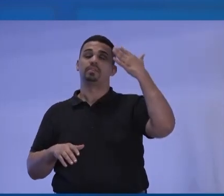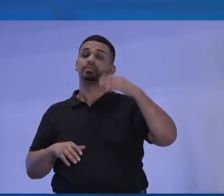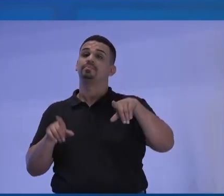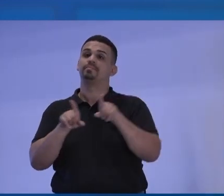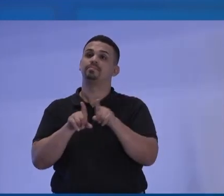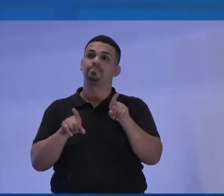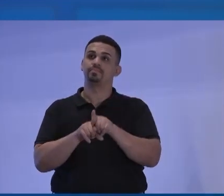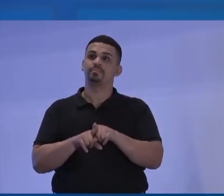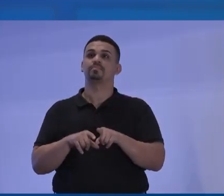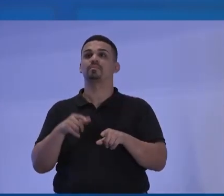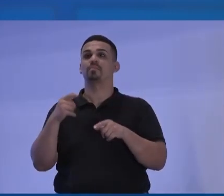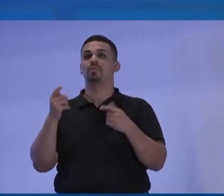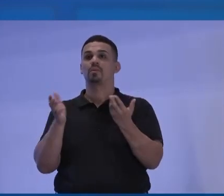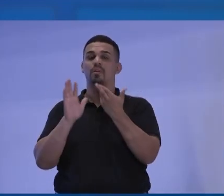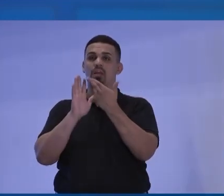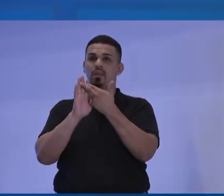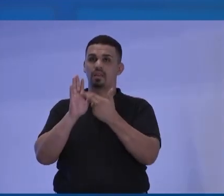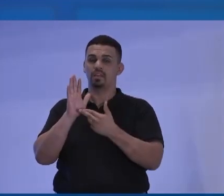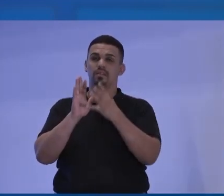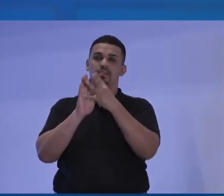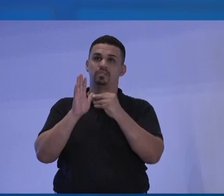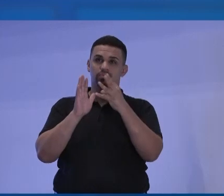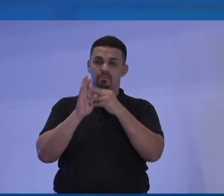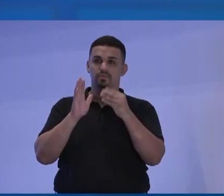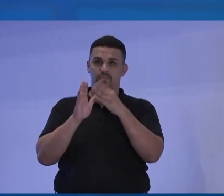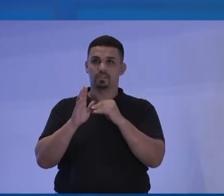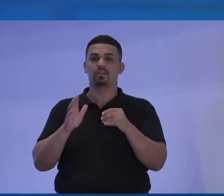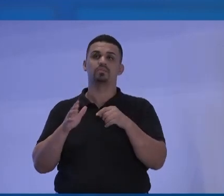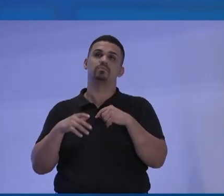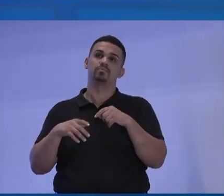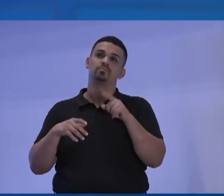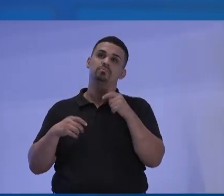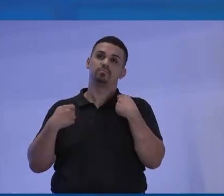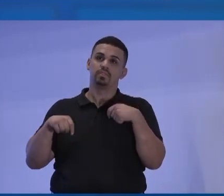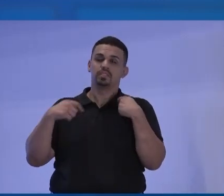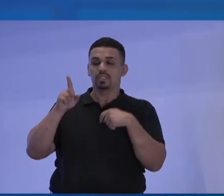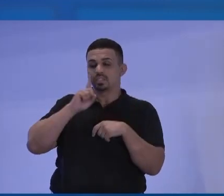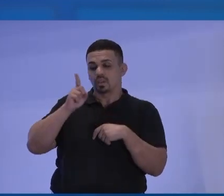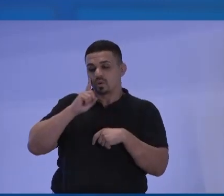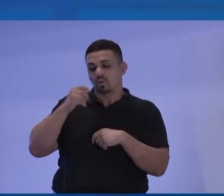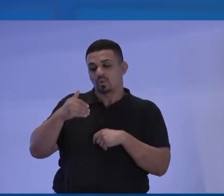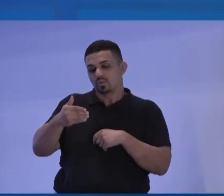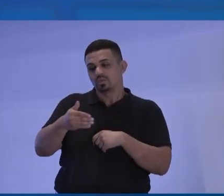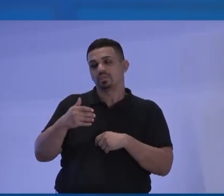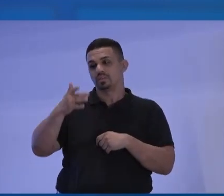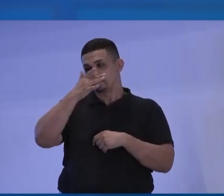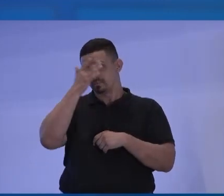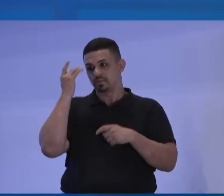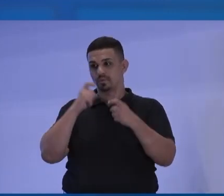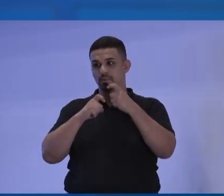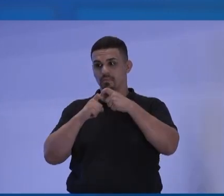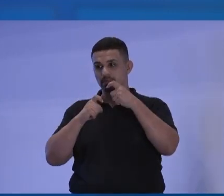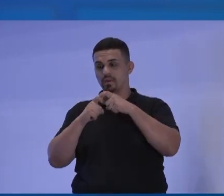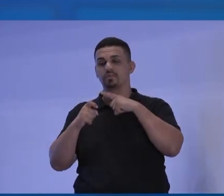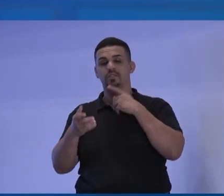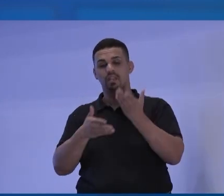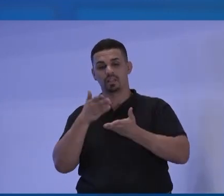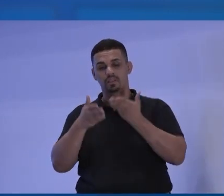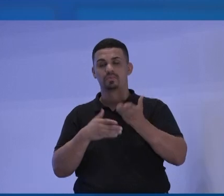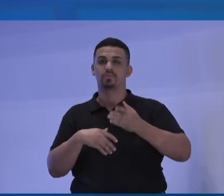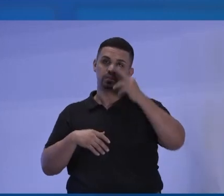uma rotina para todos os médicos que tratam doenças autoimunes são